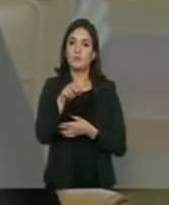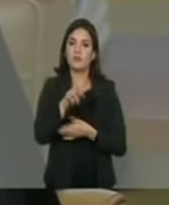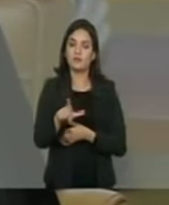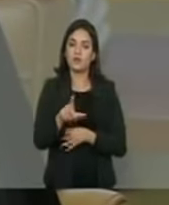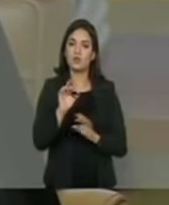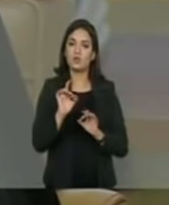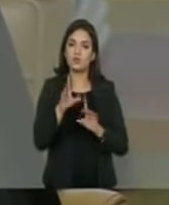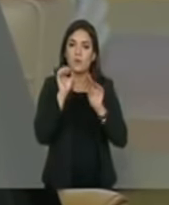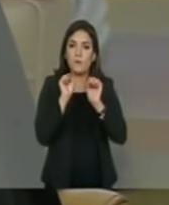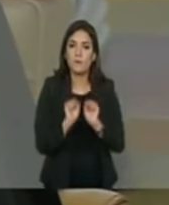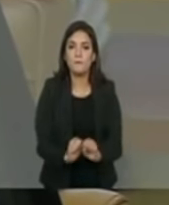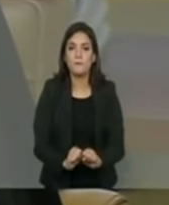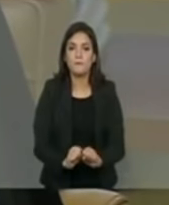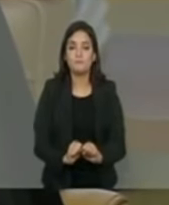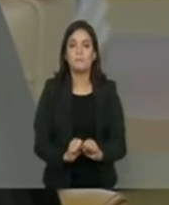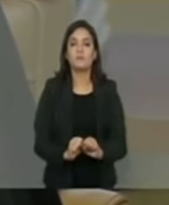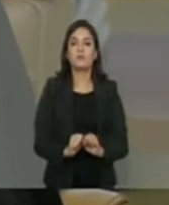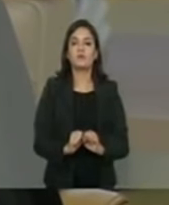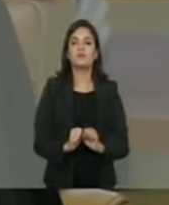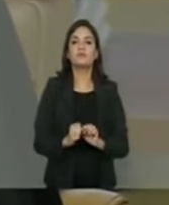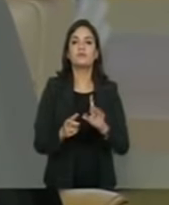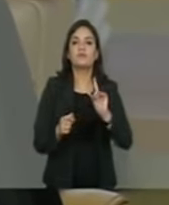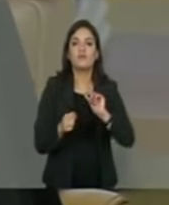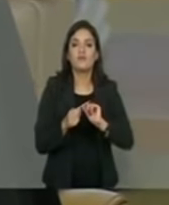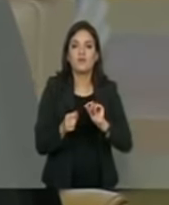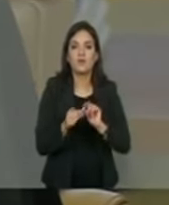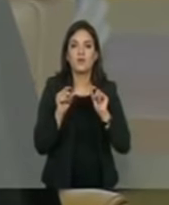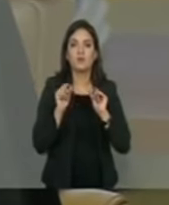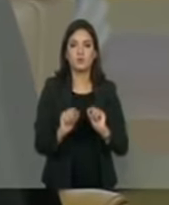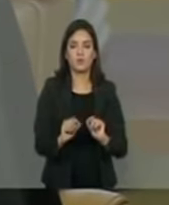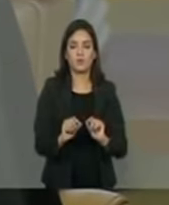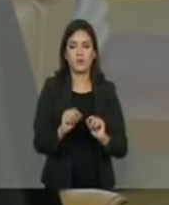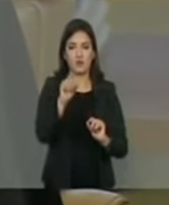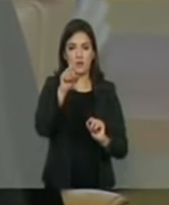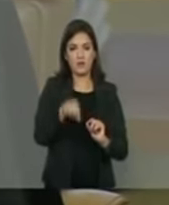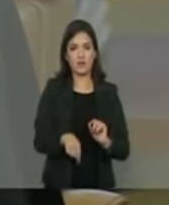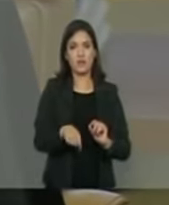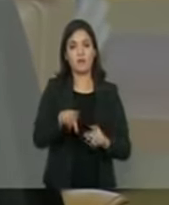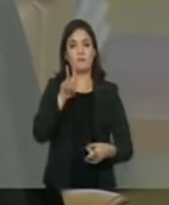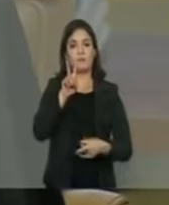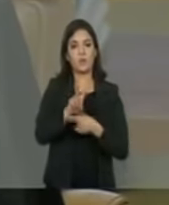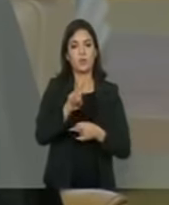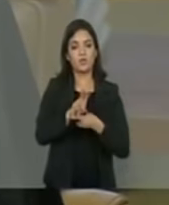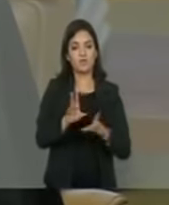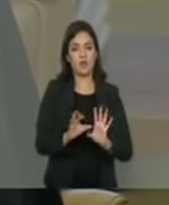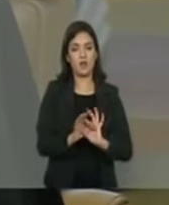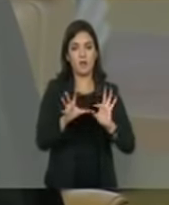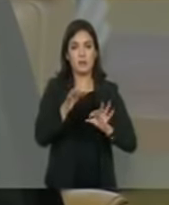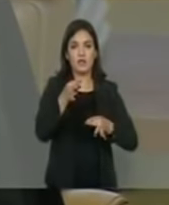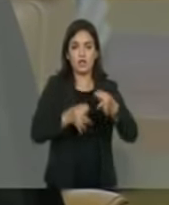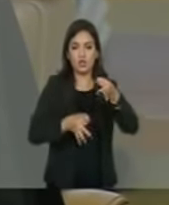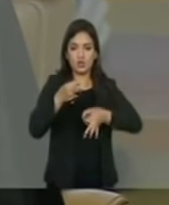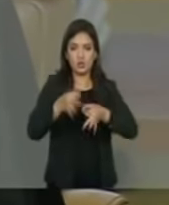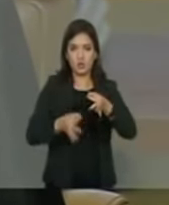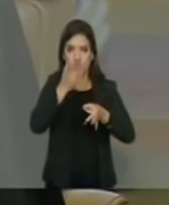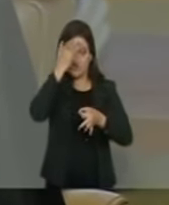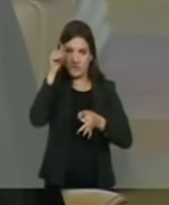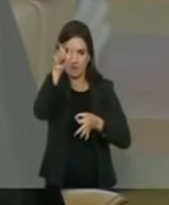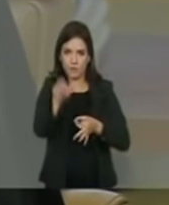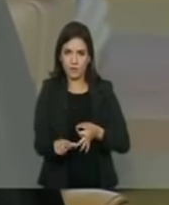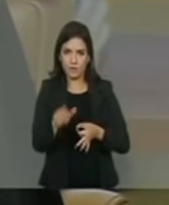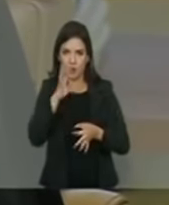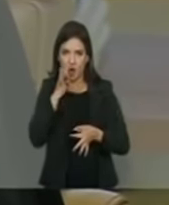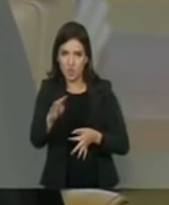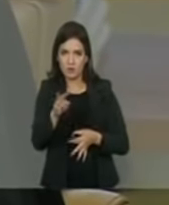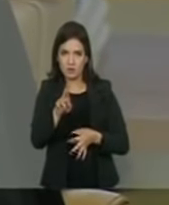deve ser visto como instrumento de salvaguarda da liberdade jurídica do réu é